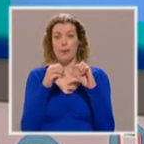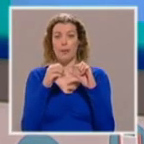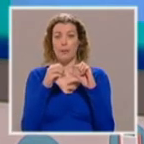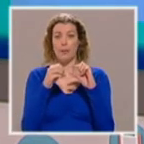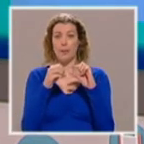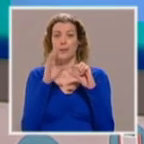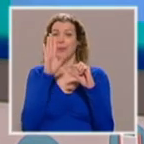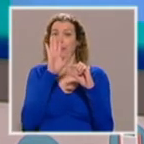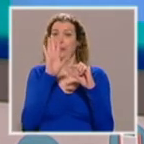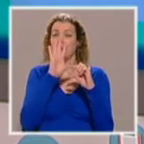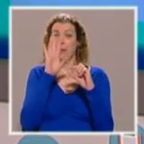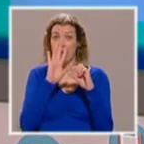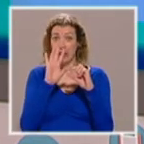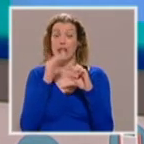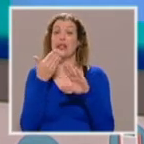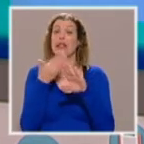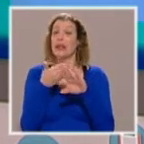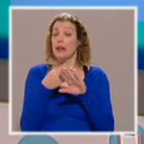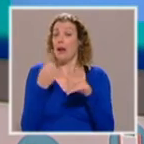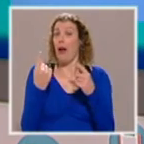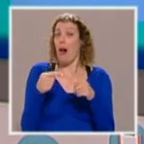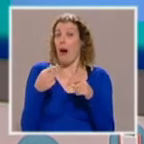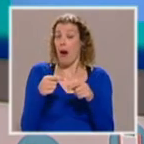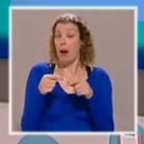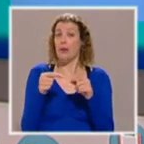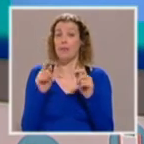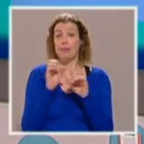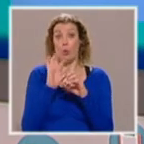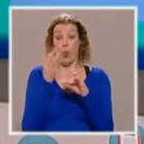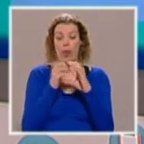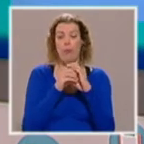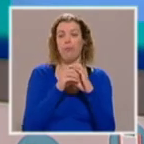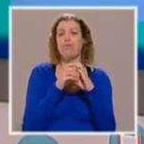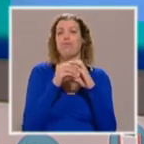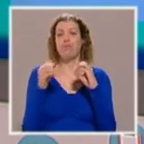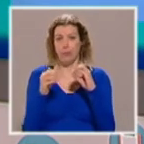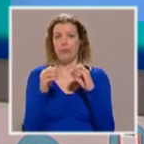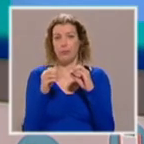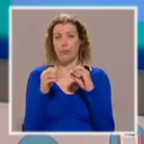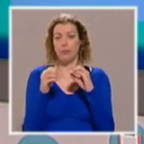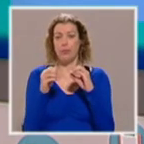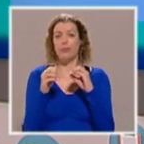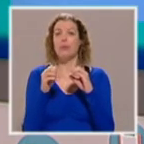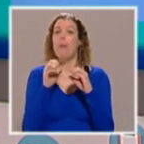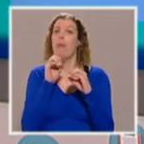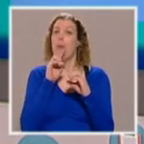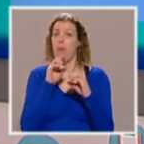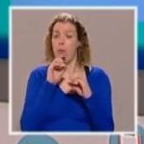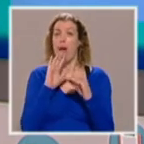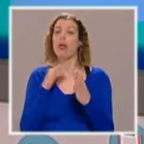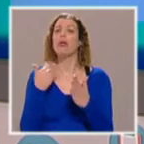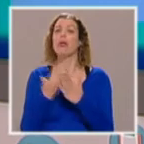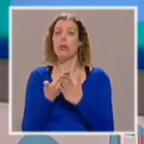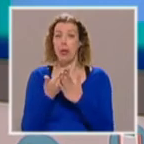Caso aconteça uma relação sexual durante a expulsão, no momento da ovulação, pode ocorrer